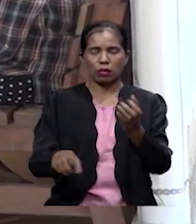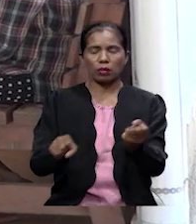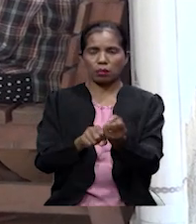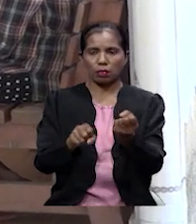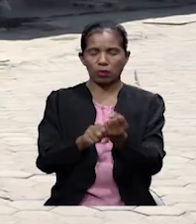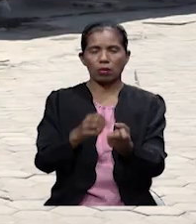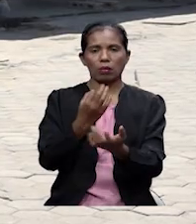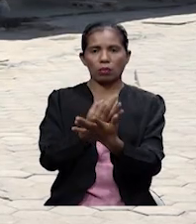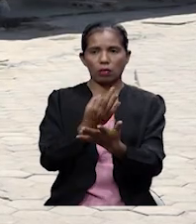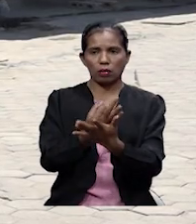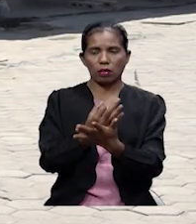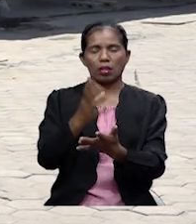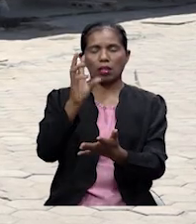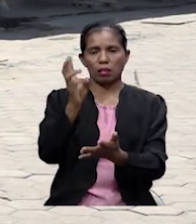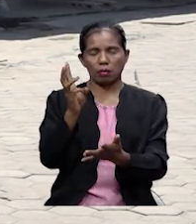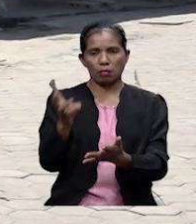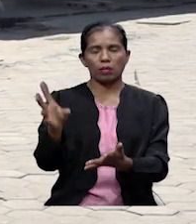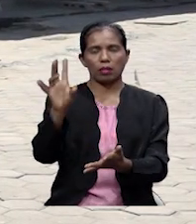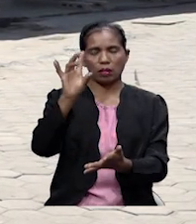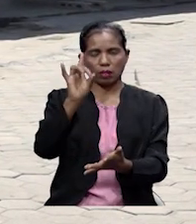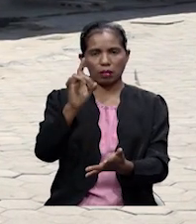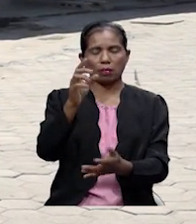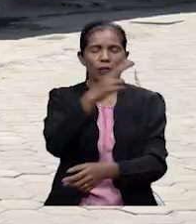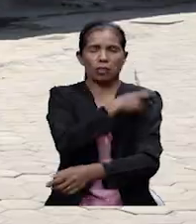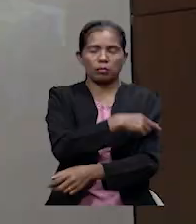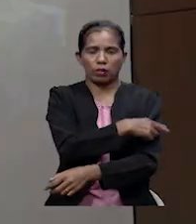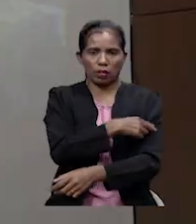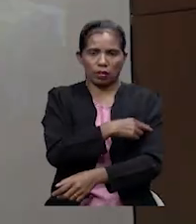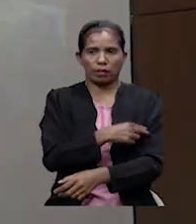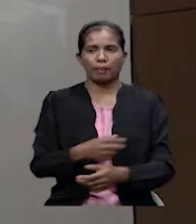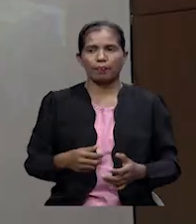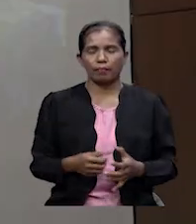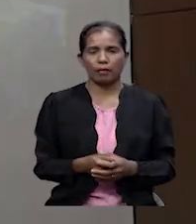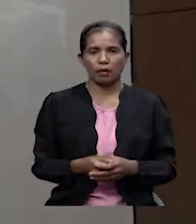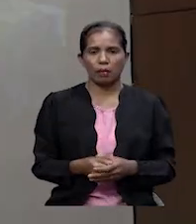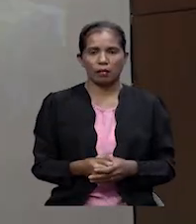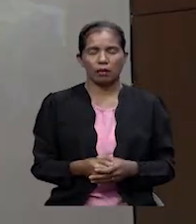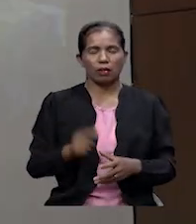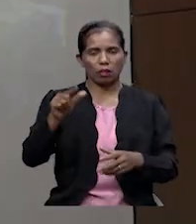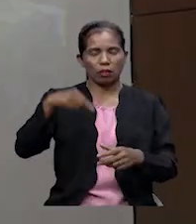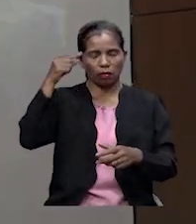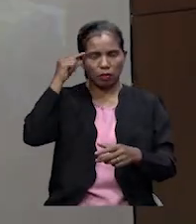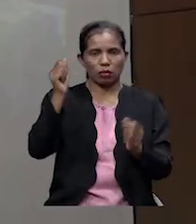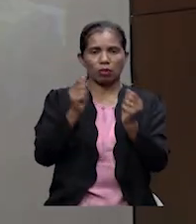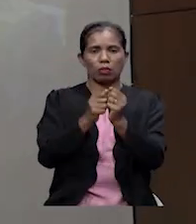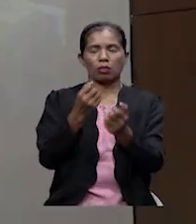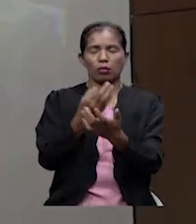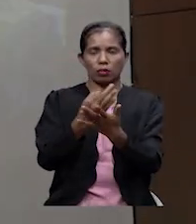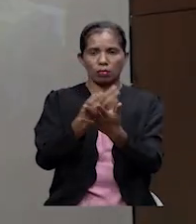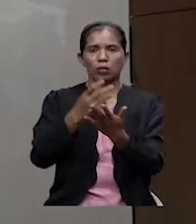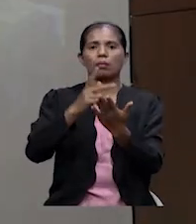de orçamento rin nenu luresin walu, ba clínica refere. Governo mai ho orçamento por